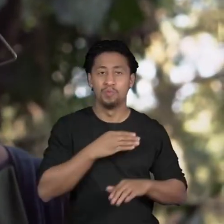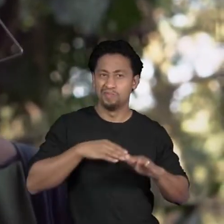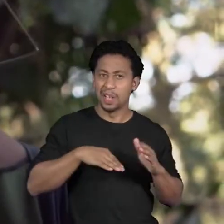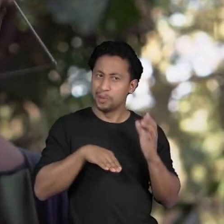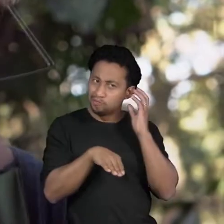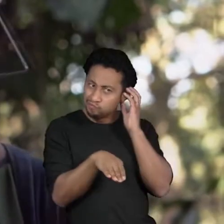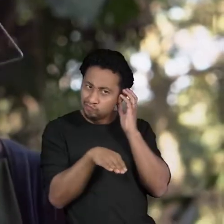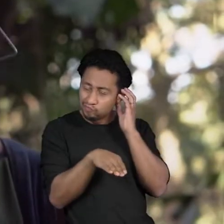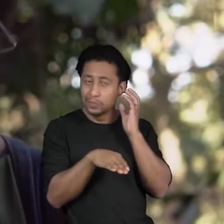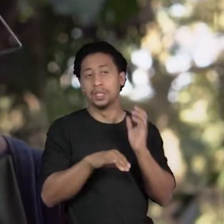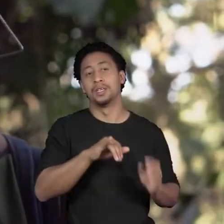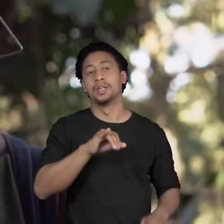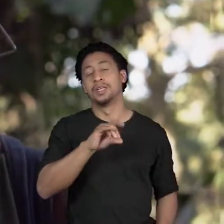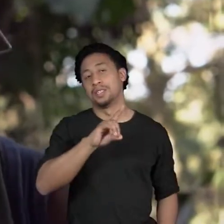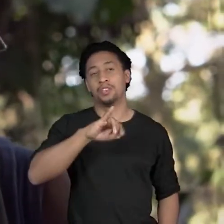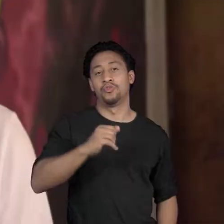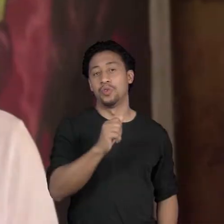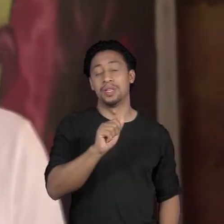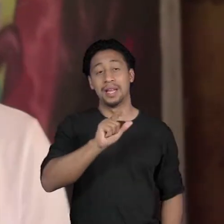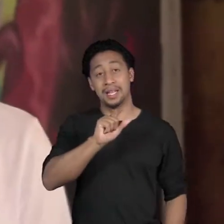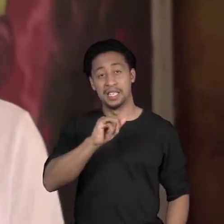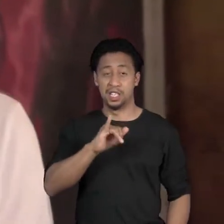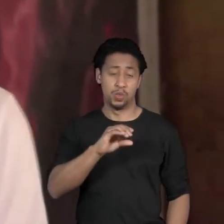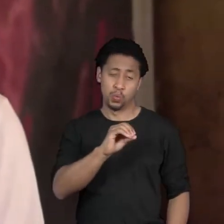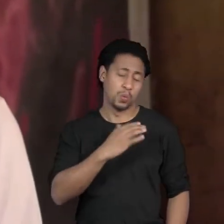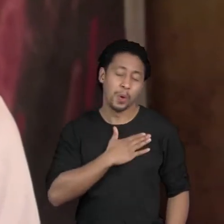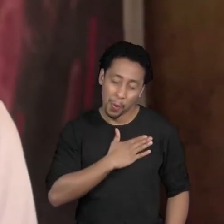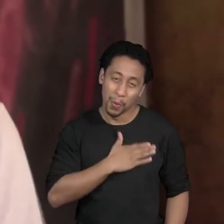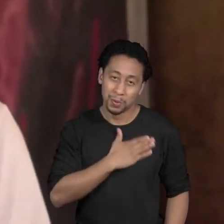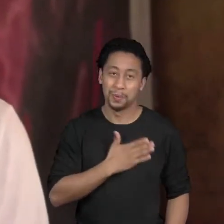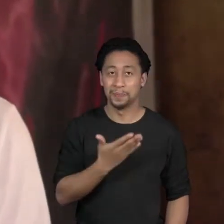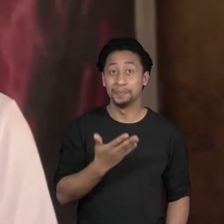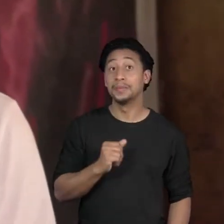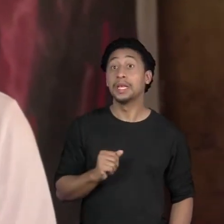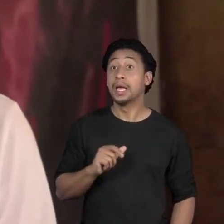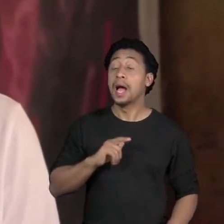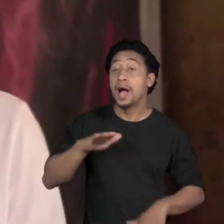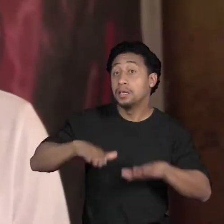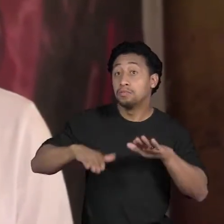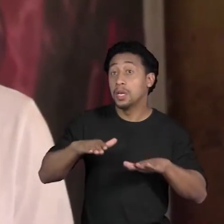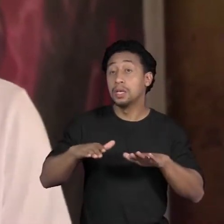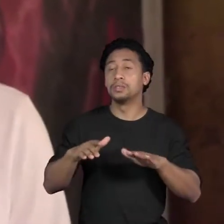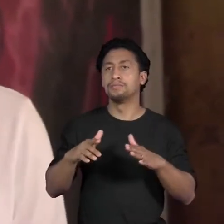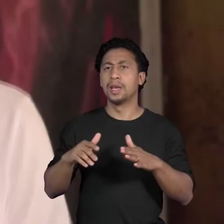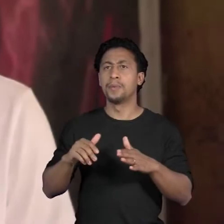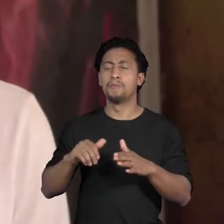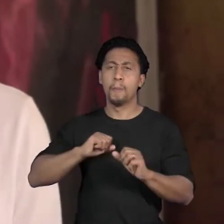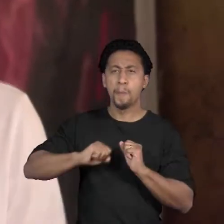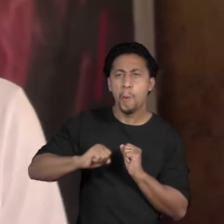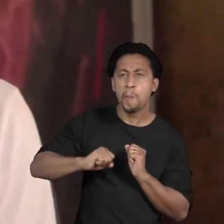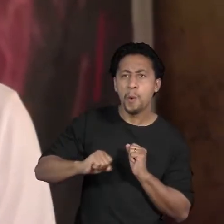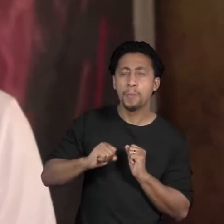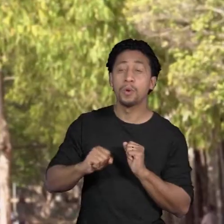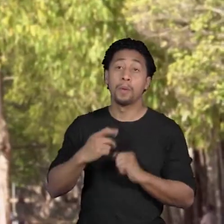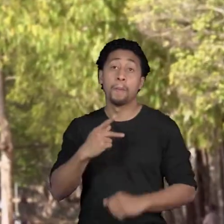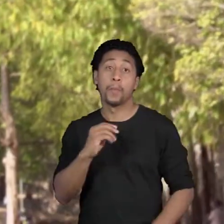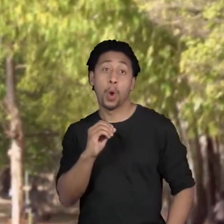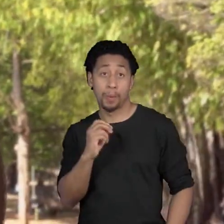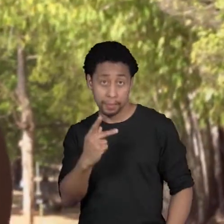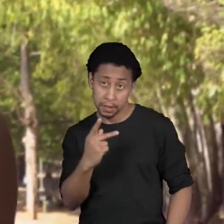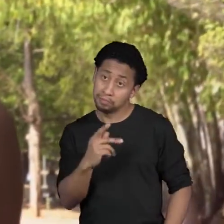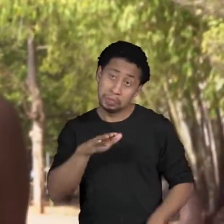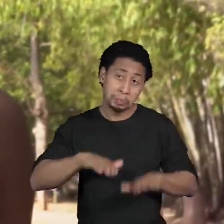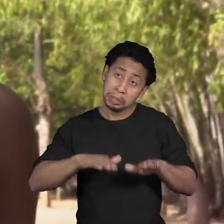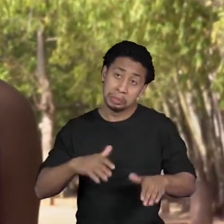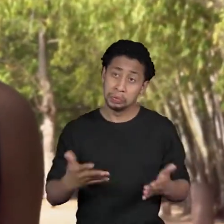da FM. Rádio Cultura. Eu já tentei escutar podcast e outras coisas, mas é só música. E tem uma